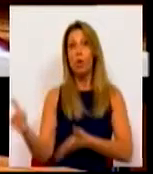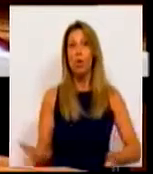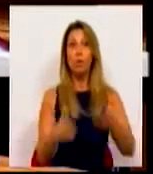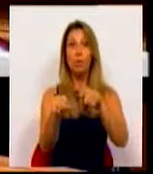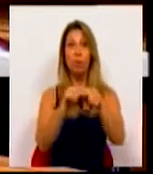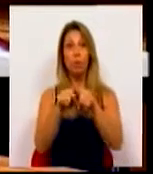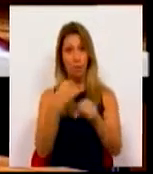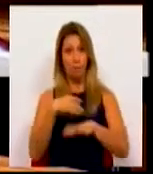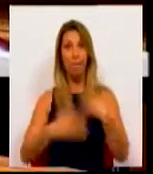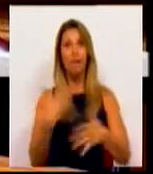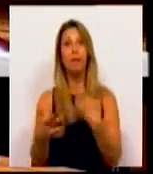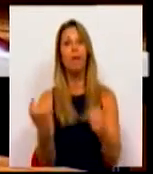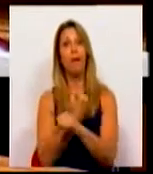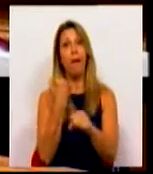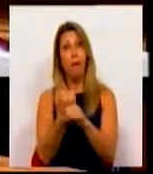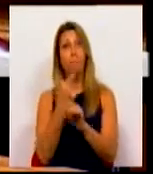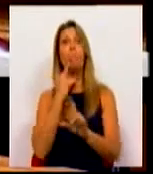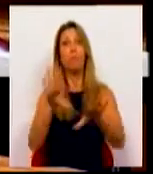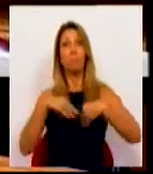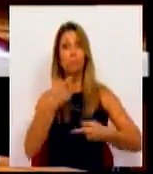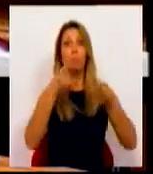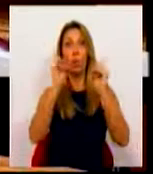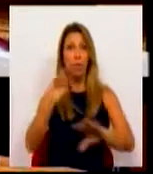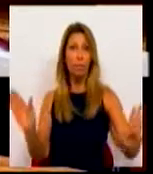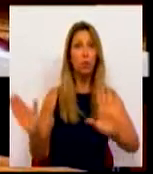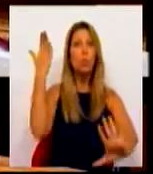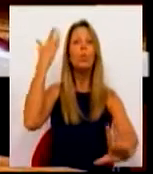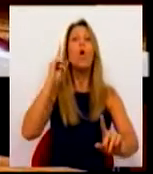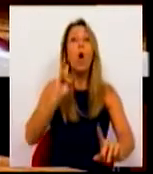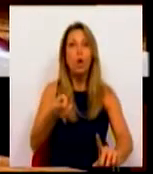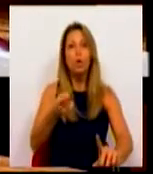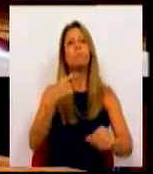emprego, assumindo de novo como prioridade a criação de emprego,